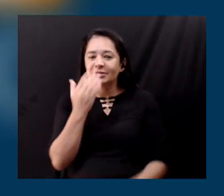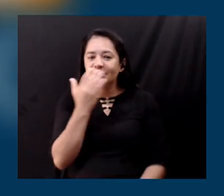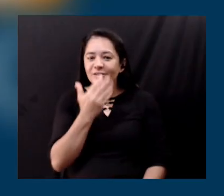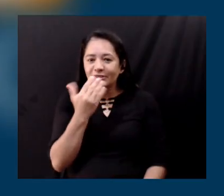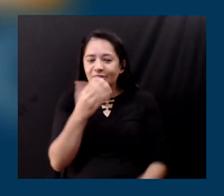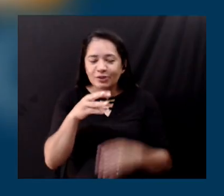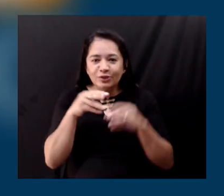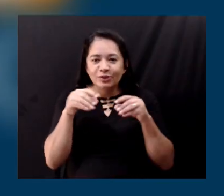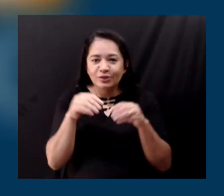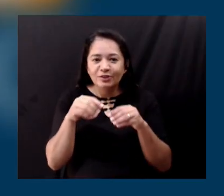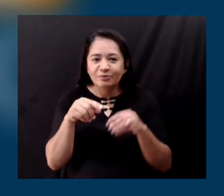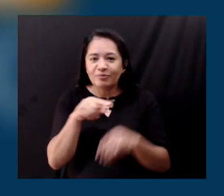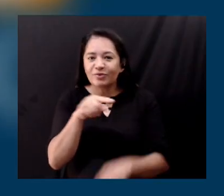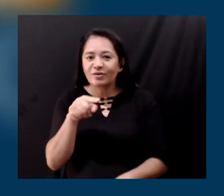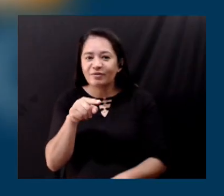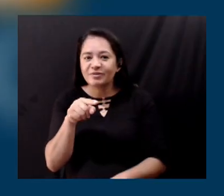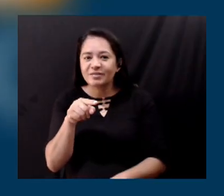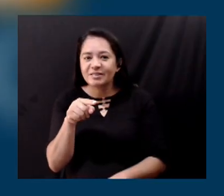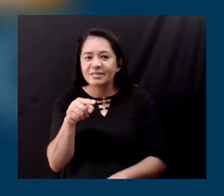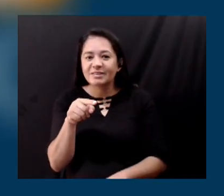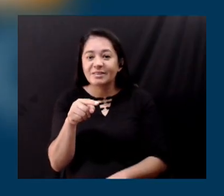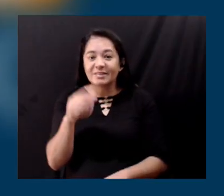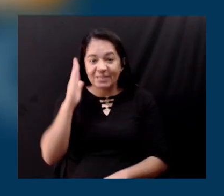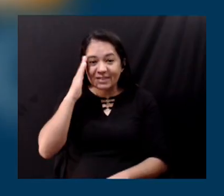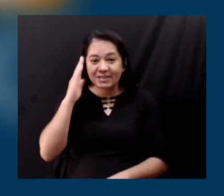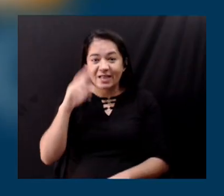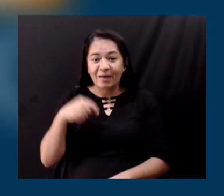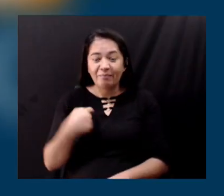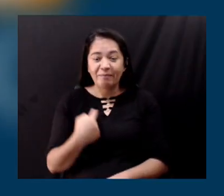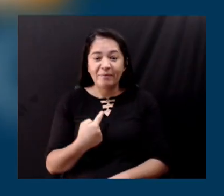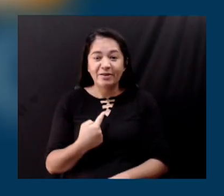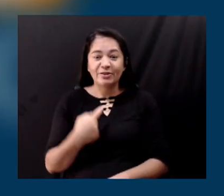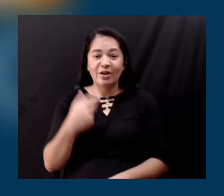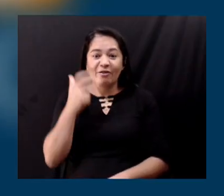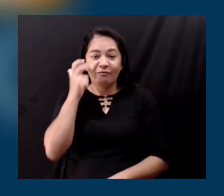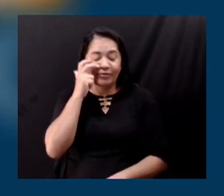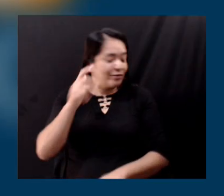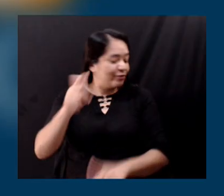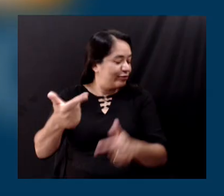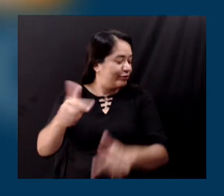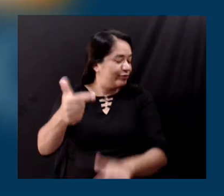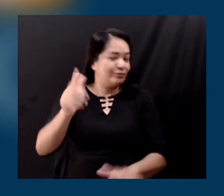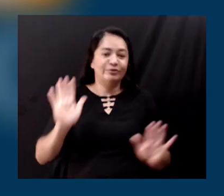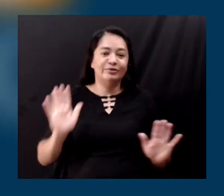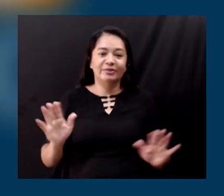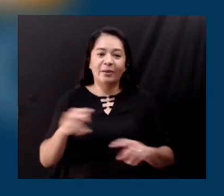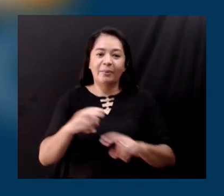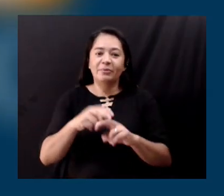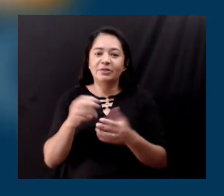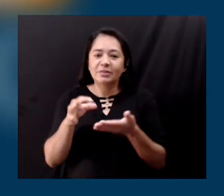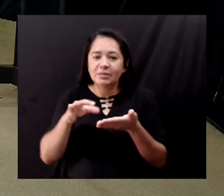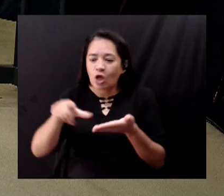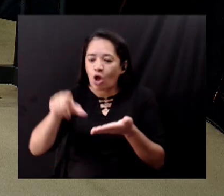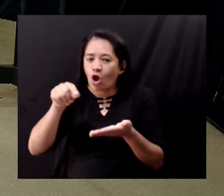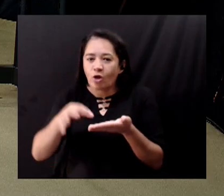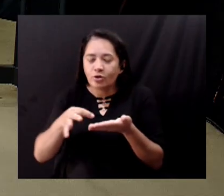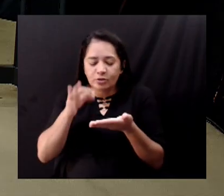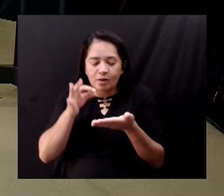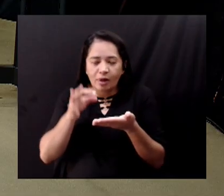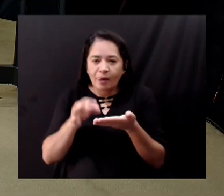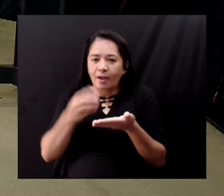gente não tem vergonha na cara. E é por isso que a gente come esse tipo de açúcar que faz a nossa vida ser feliz e valer a pena.